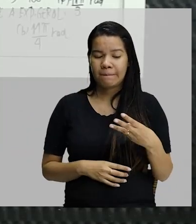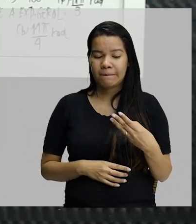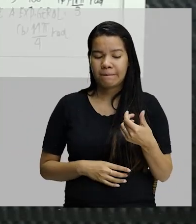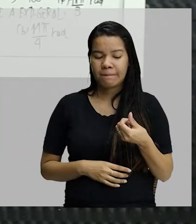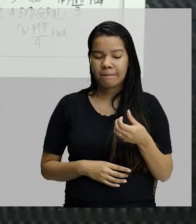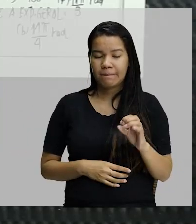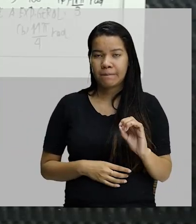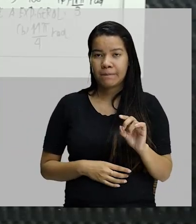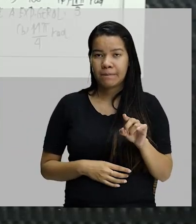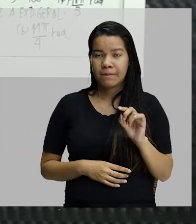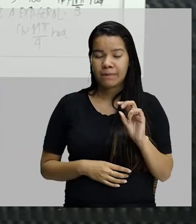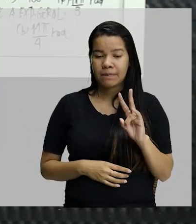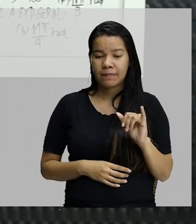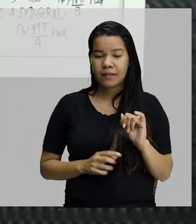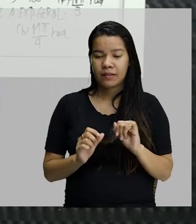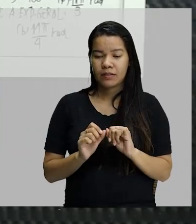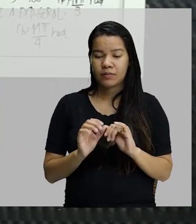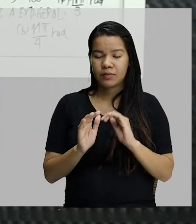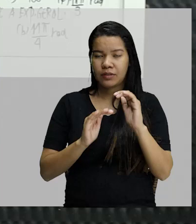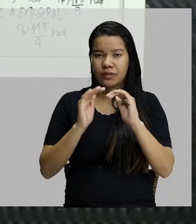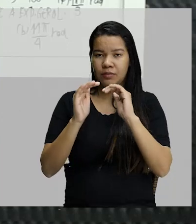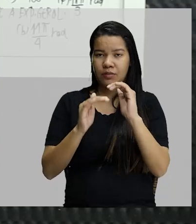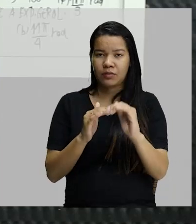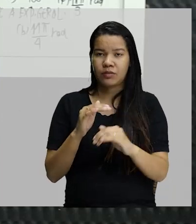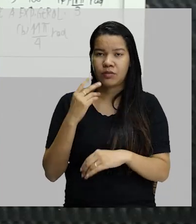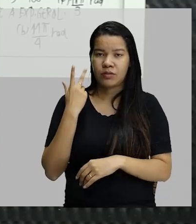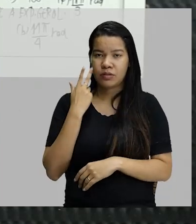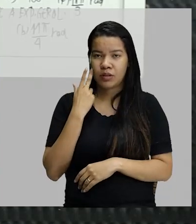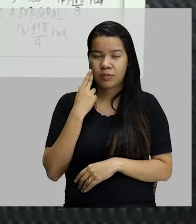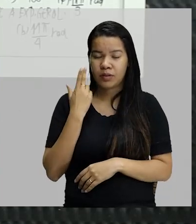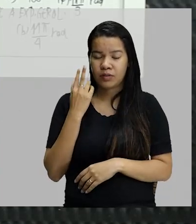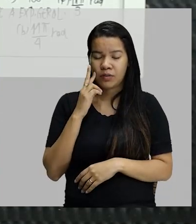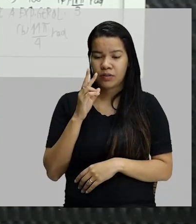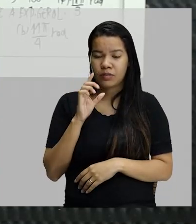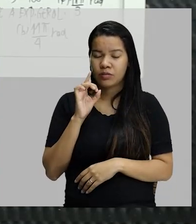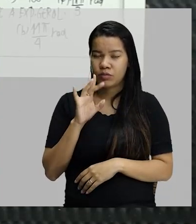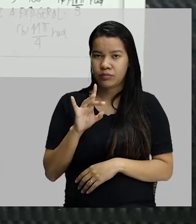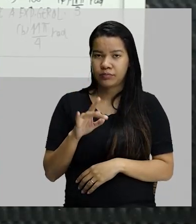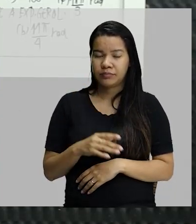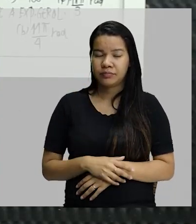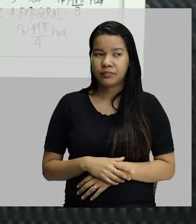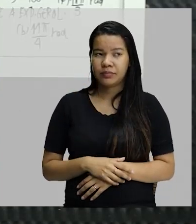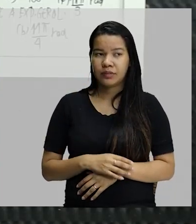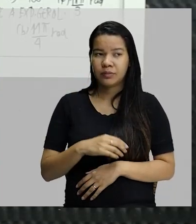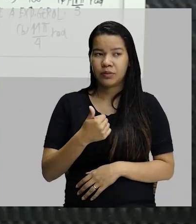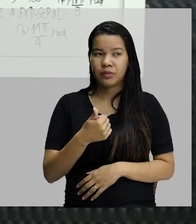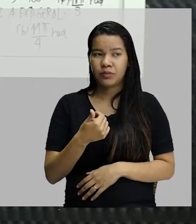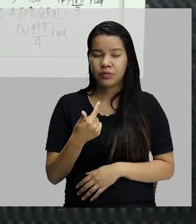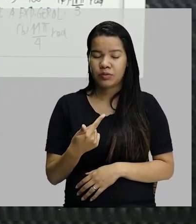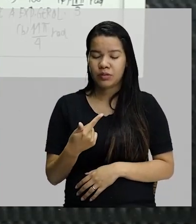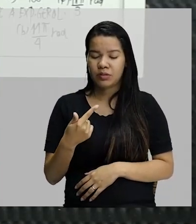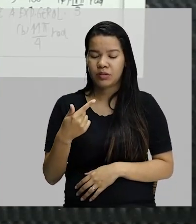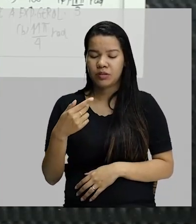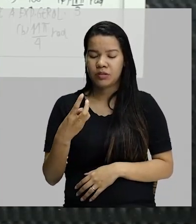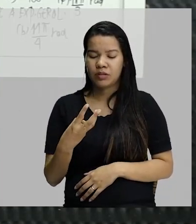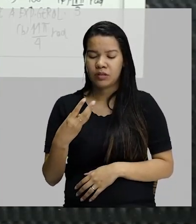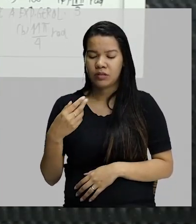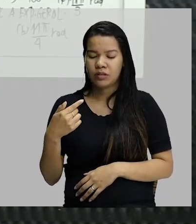360, você vai fazer esse procedimento aqui normal. Tá? Então, veja bem, eu vou pegar aqui o